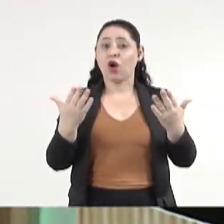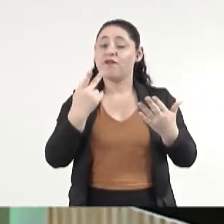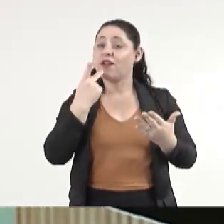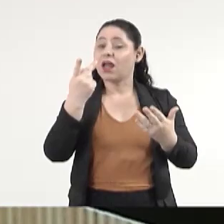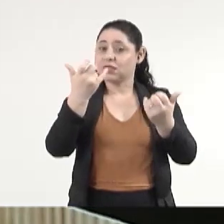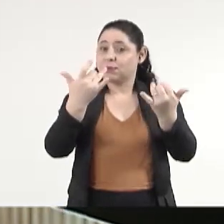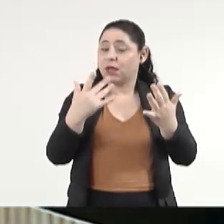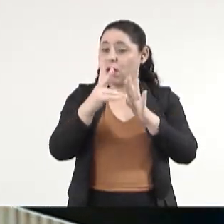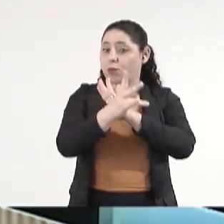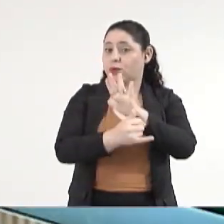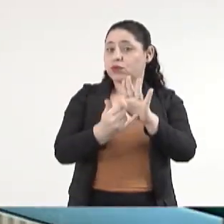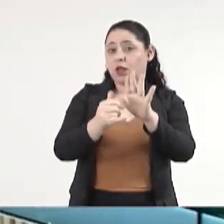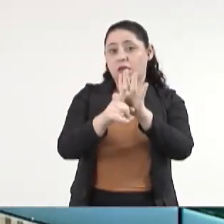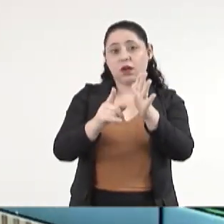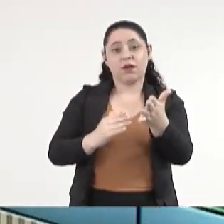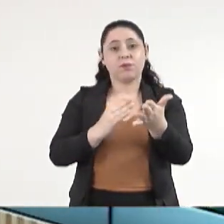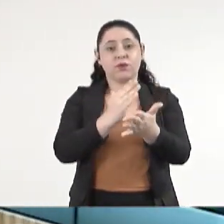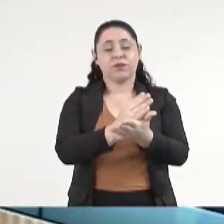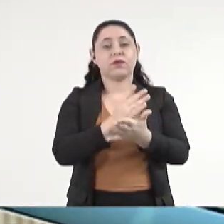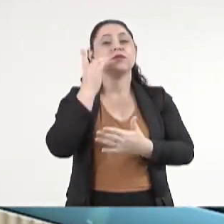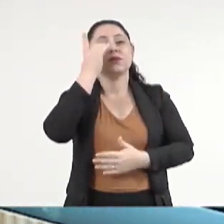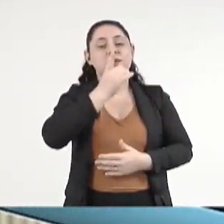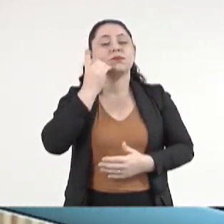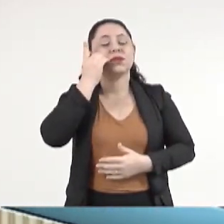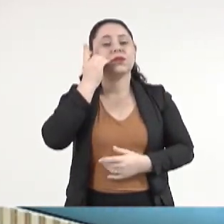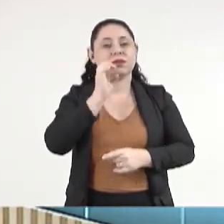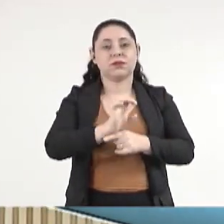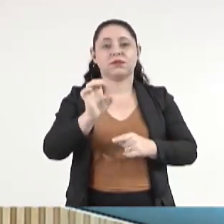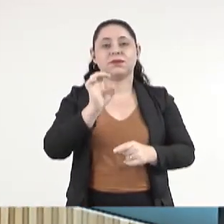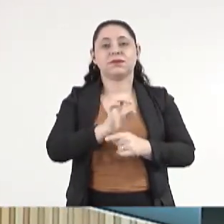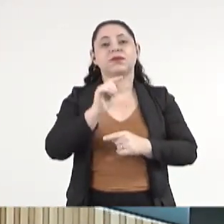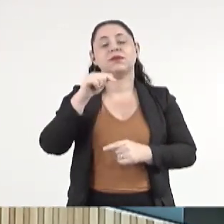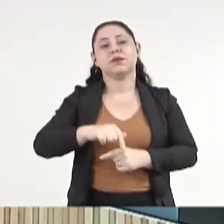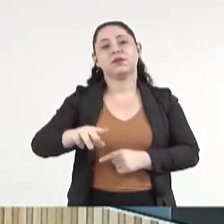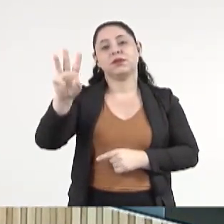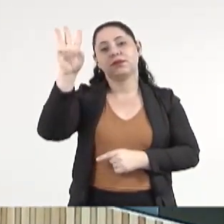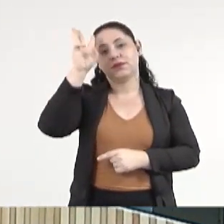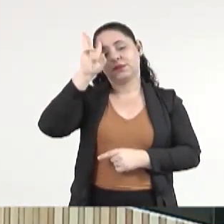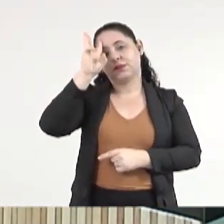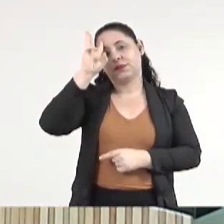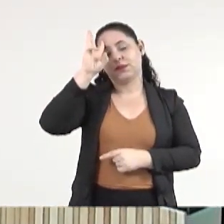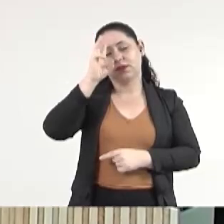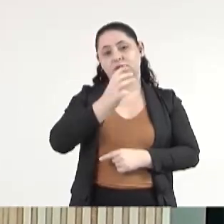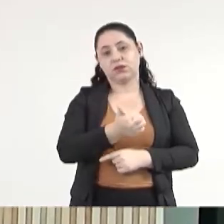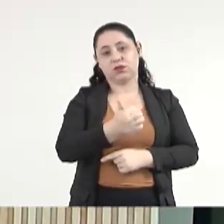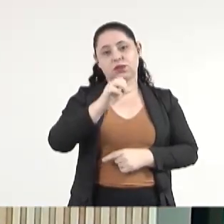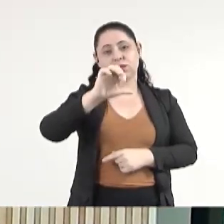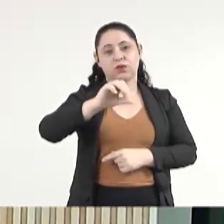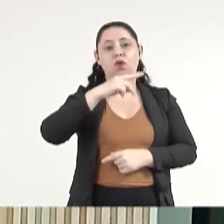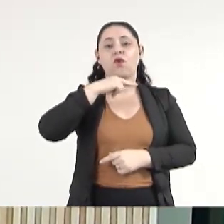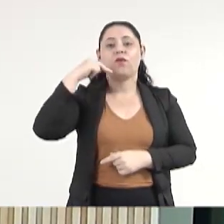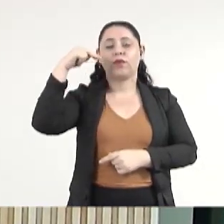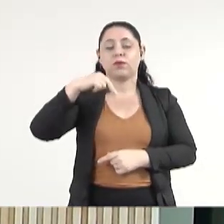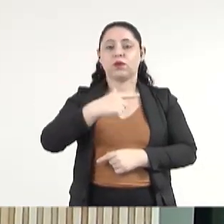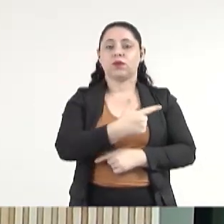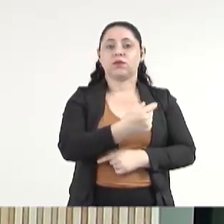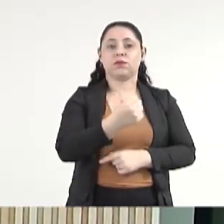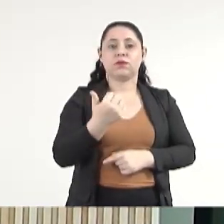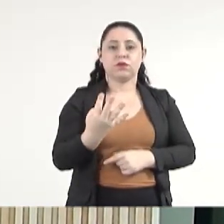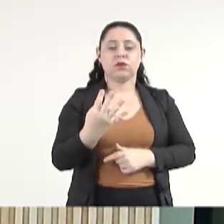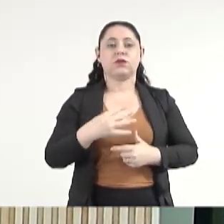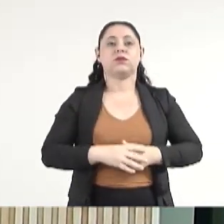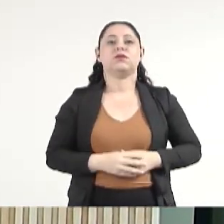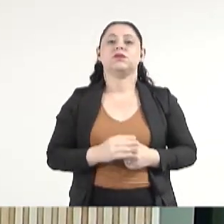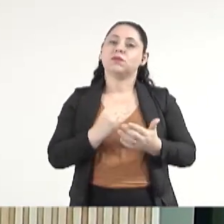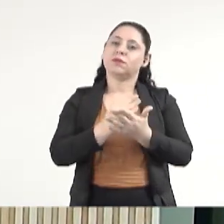agora então falar dos projetos que foram aprovados pelos deputados estaduais nesta terça-feira, 19 de novembro de